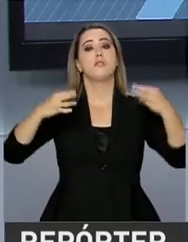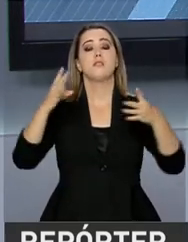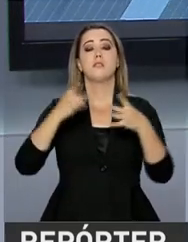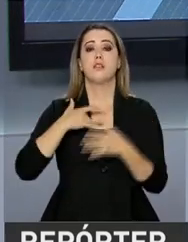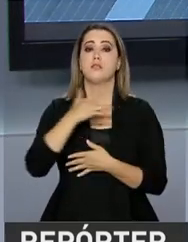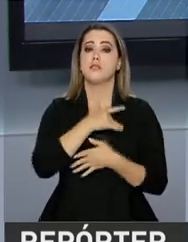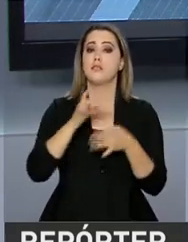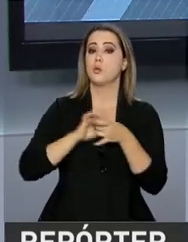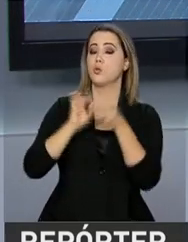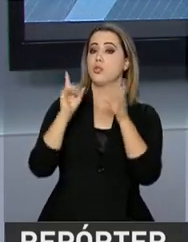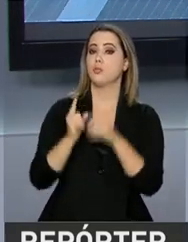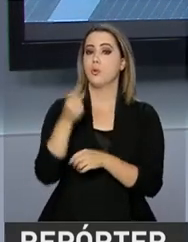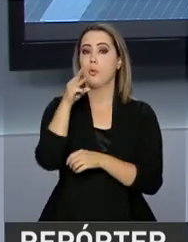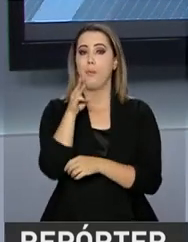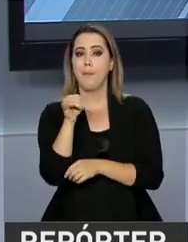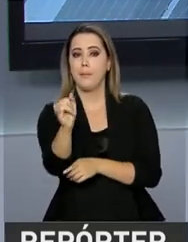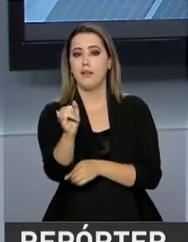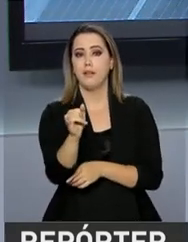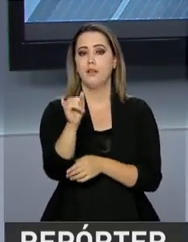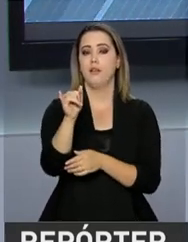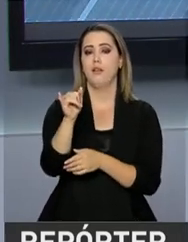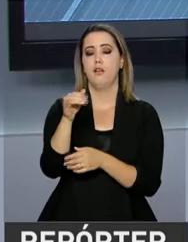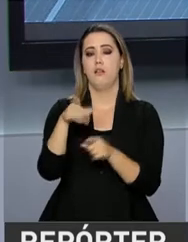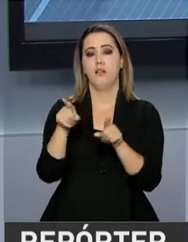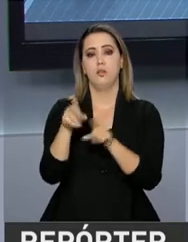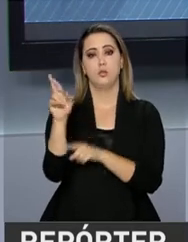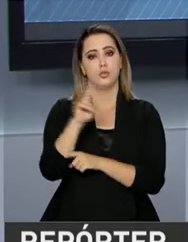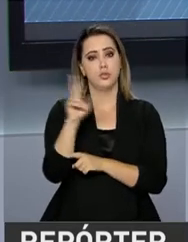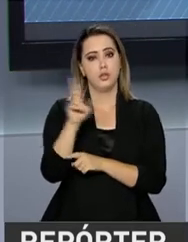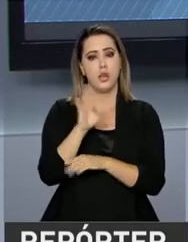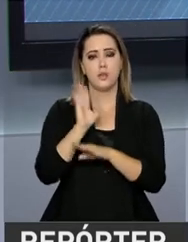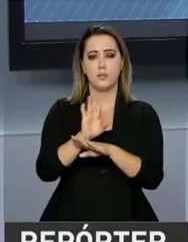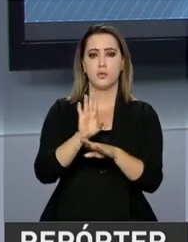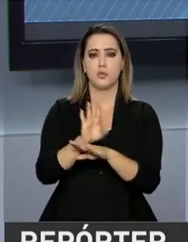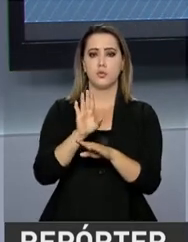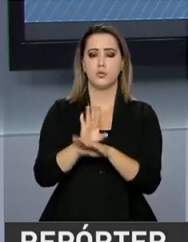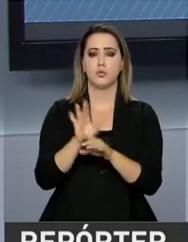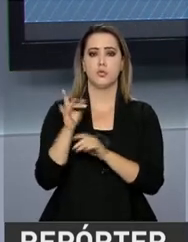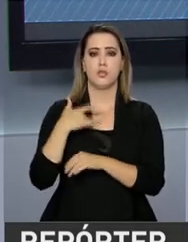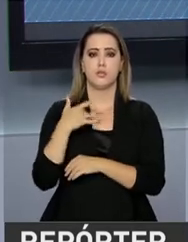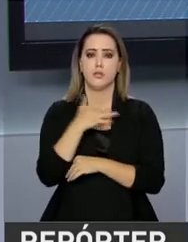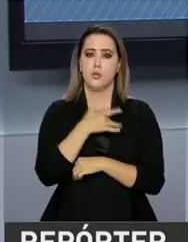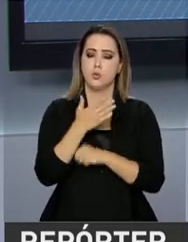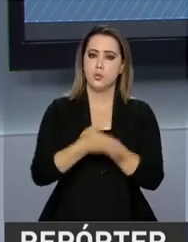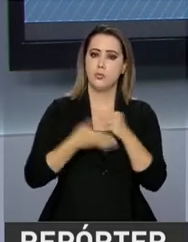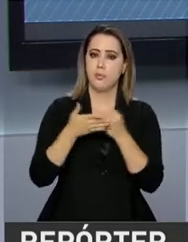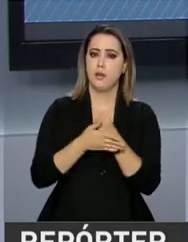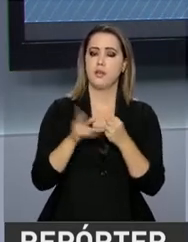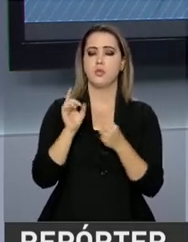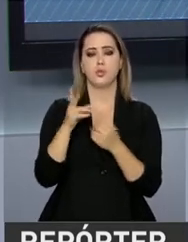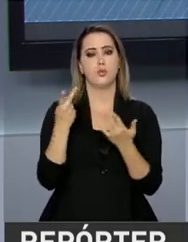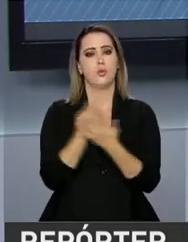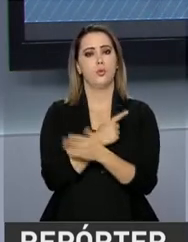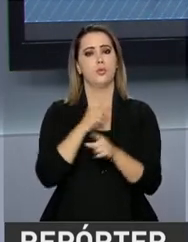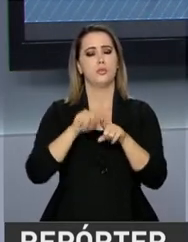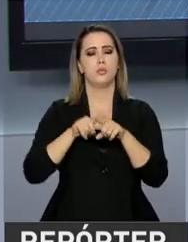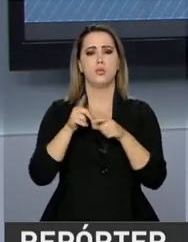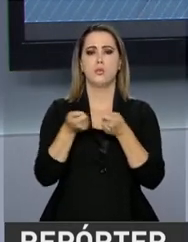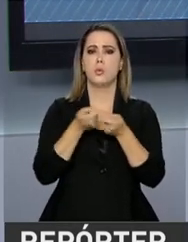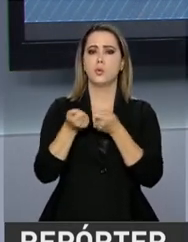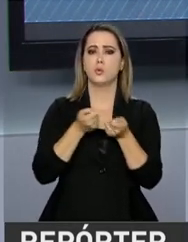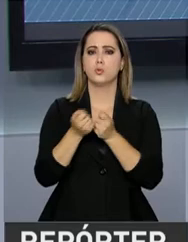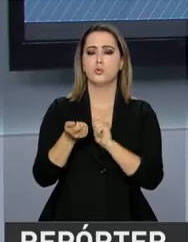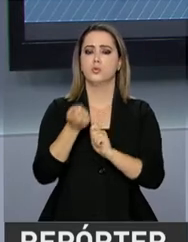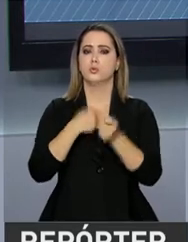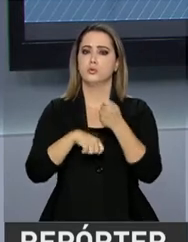de reais para a melhoria dos serviços de saúde na atenção básica essa liberação só foi possível após um ajuste na gestão